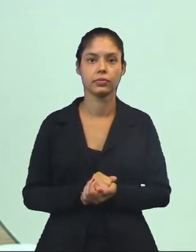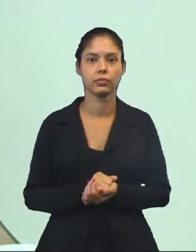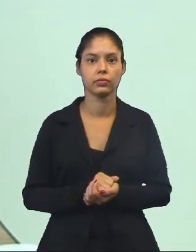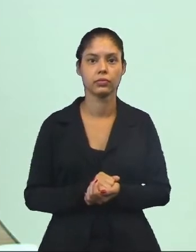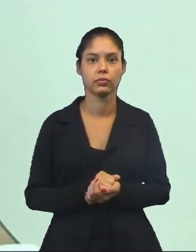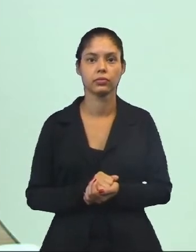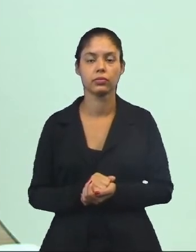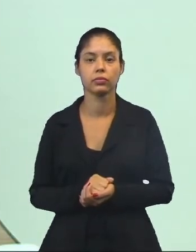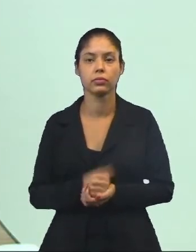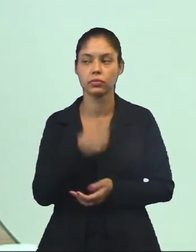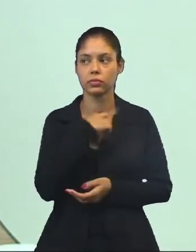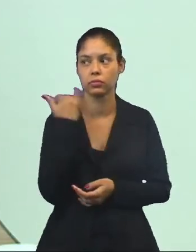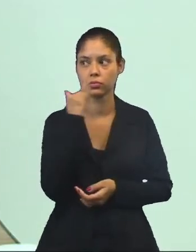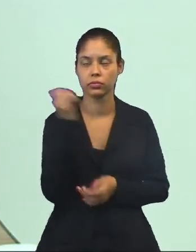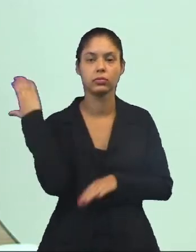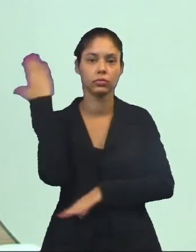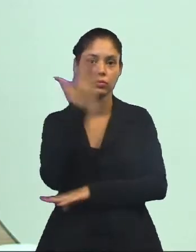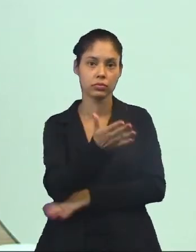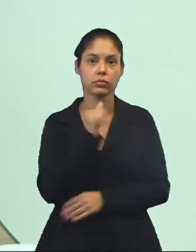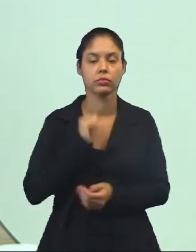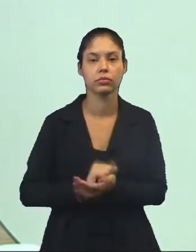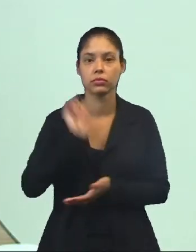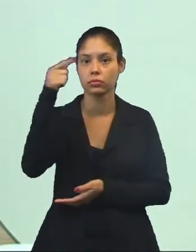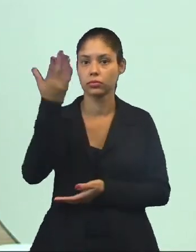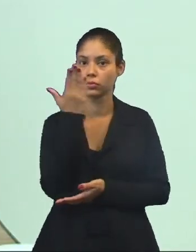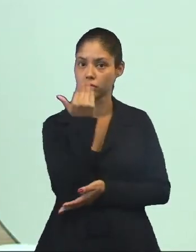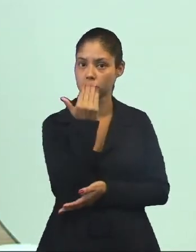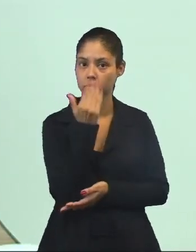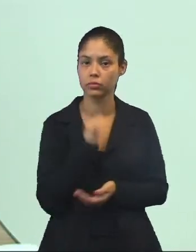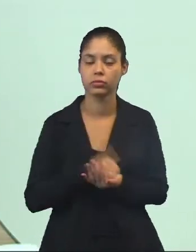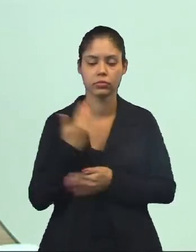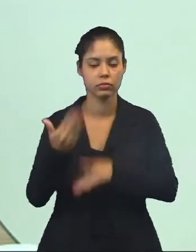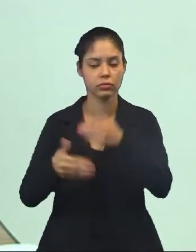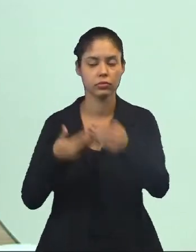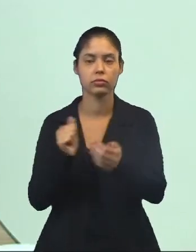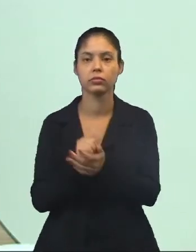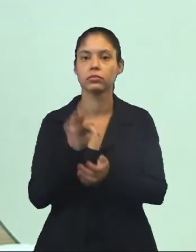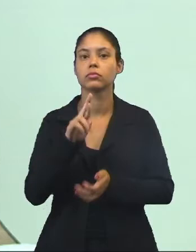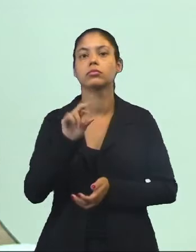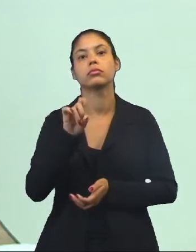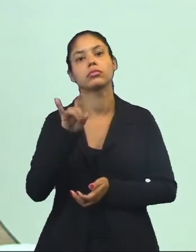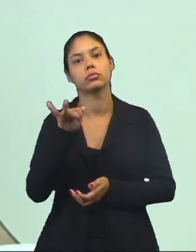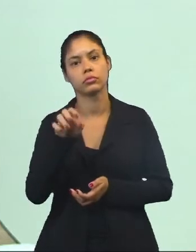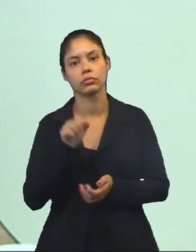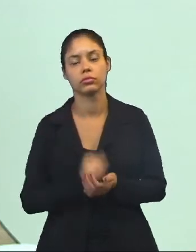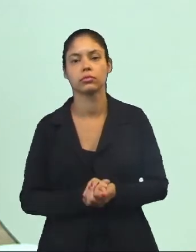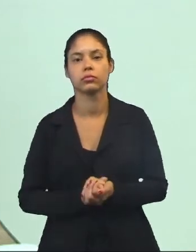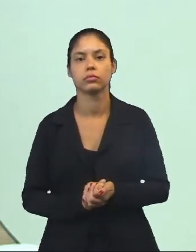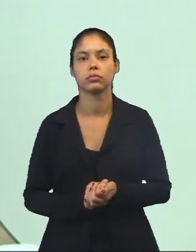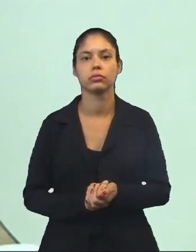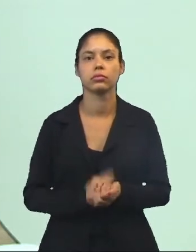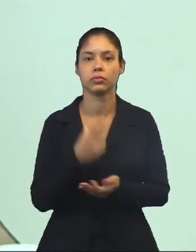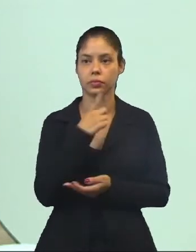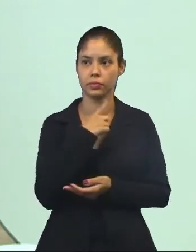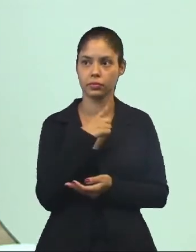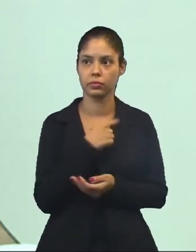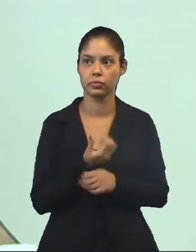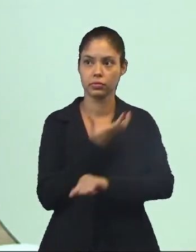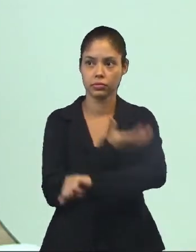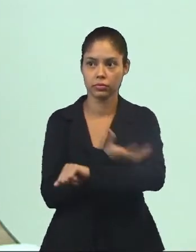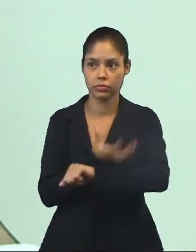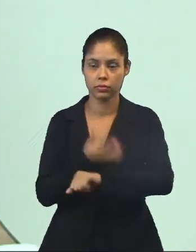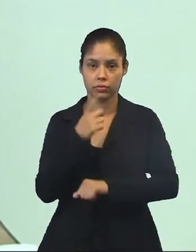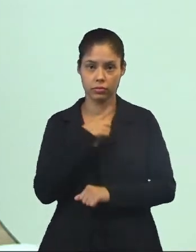Eu obtenho energia diretamente daquele alimento do processo da fotossíntese, né? Que ela obtém, a